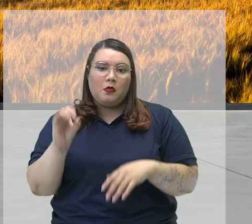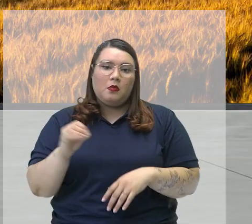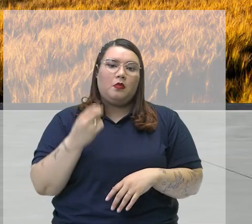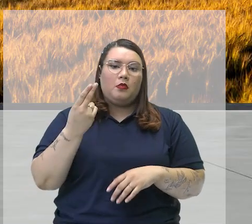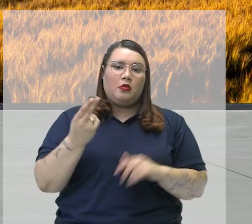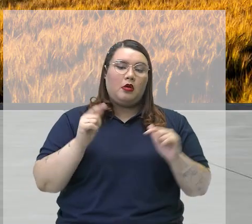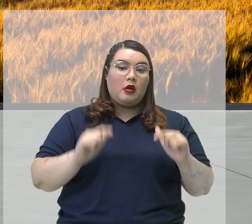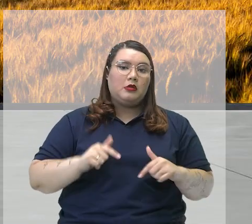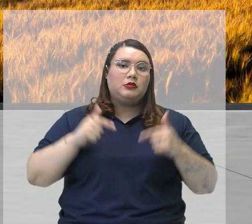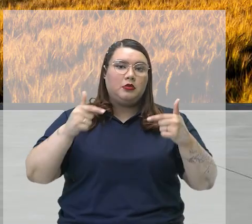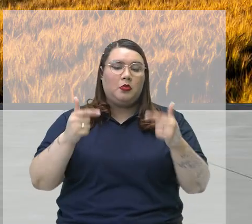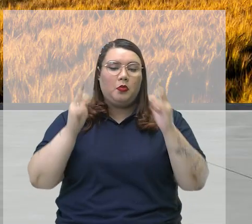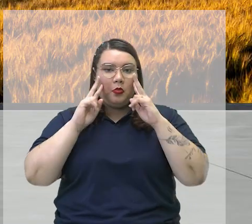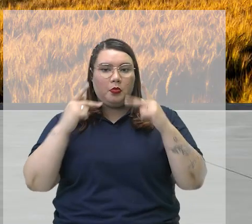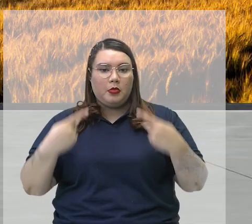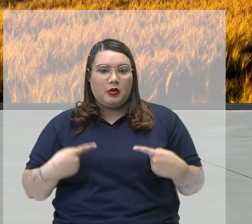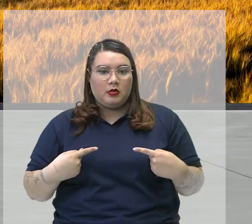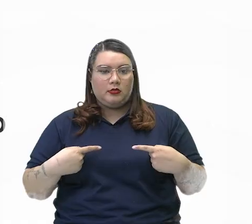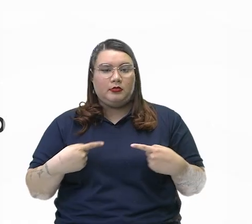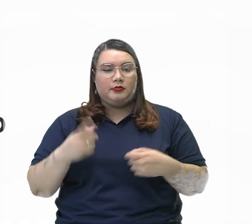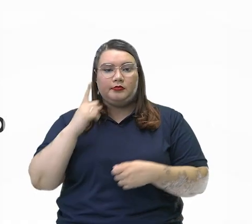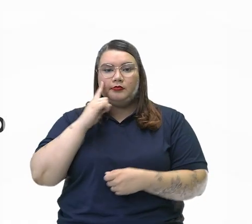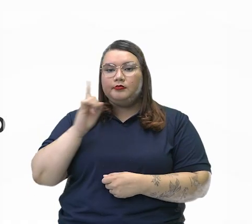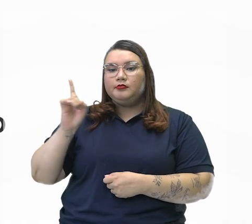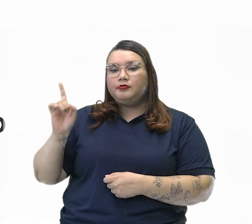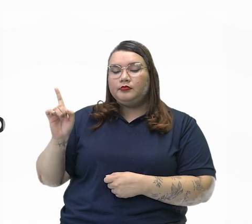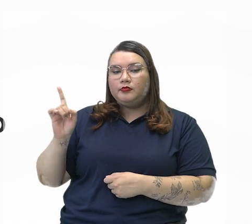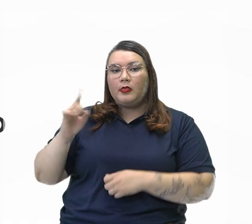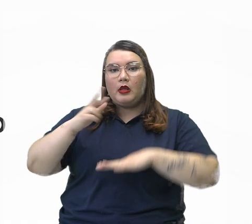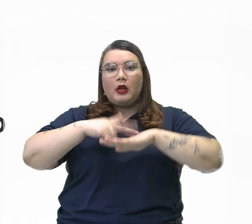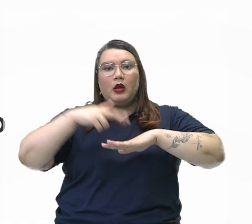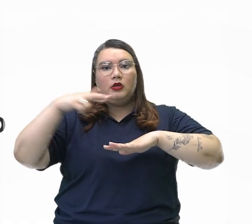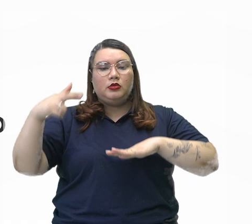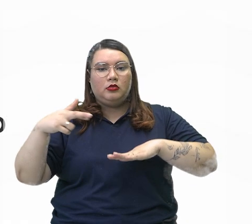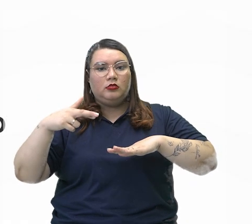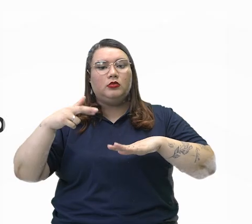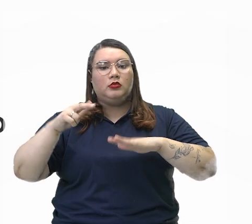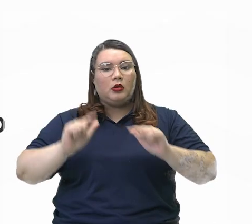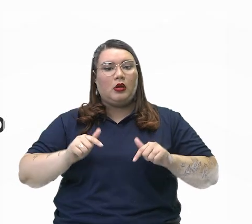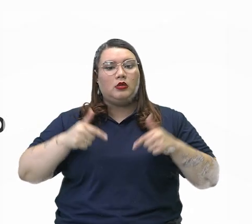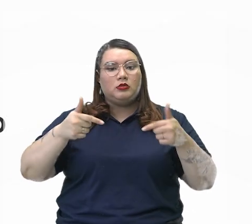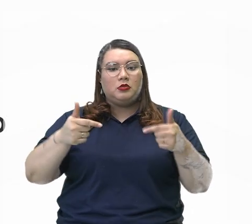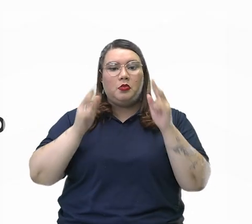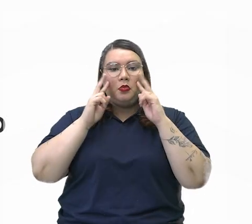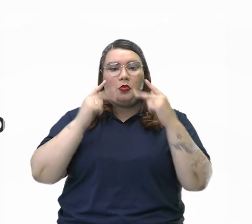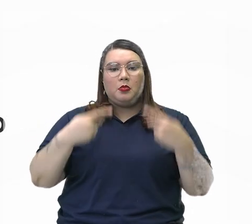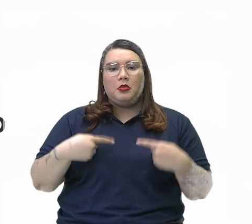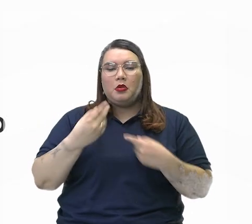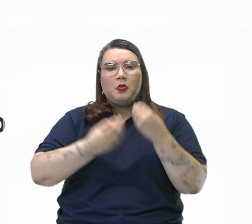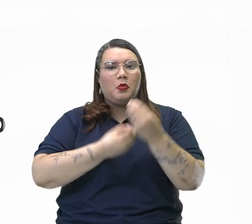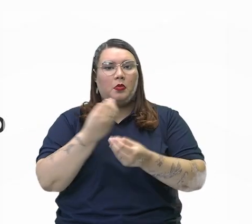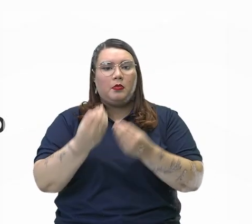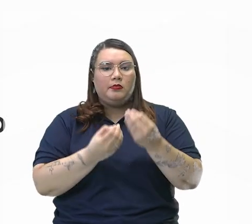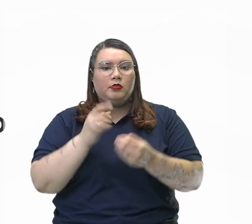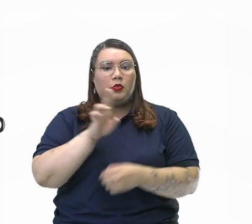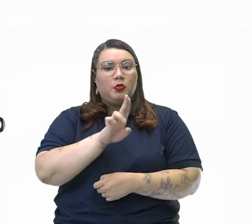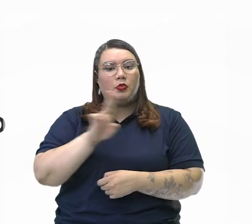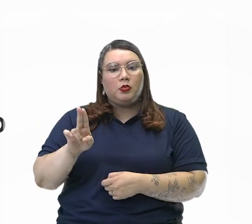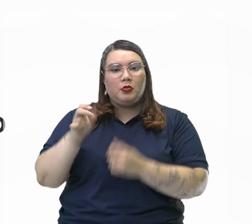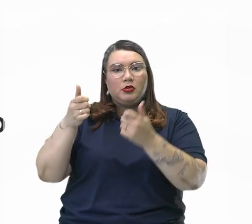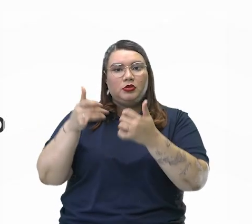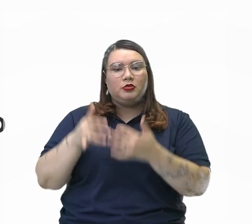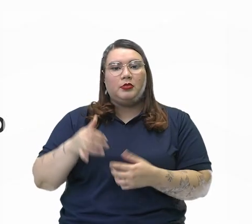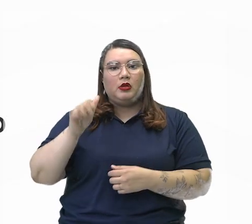ou artificial. Vejam aí. A radioatividade artificial, o nome já